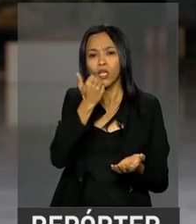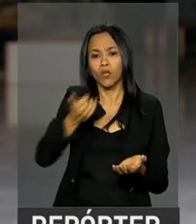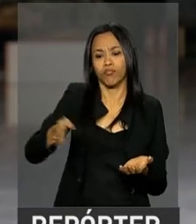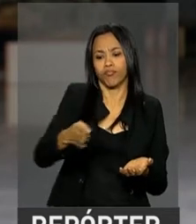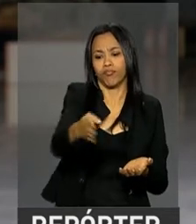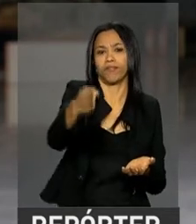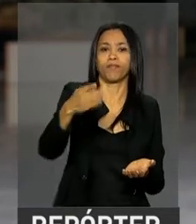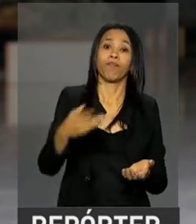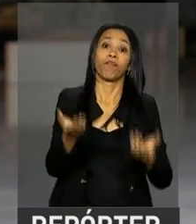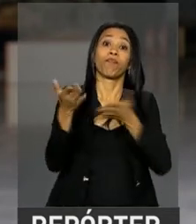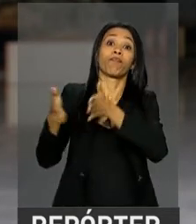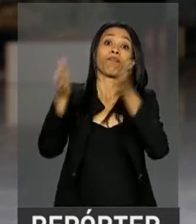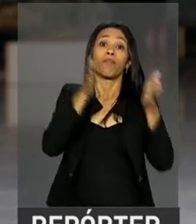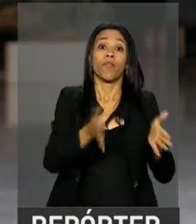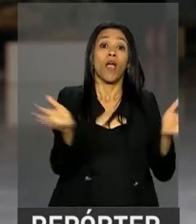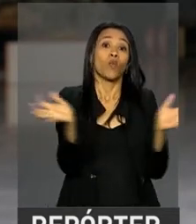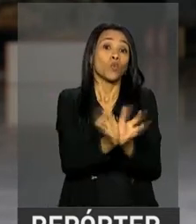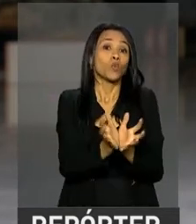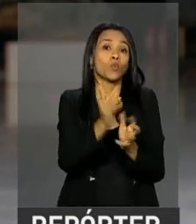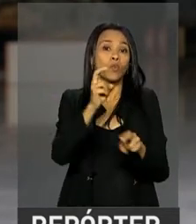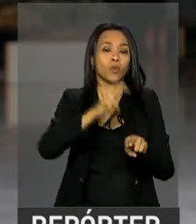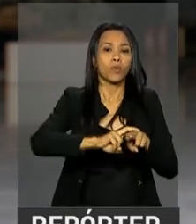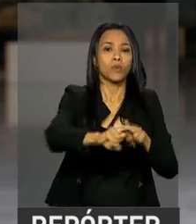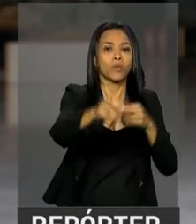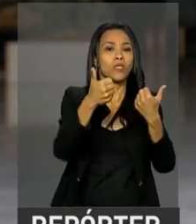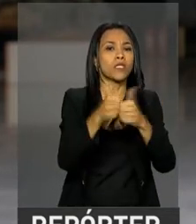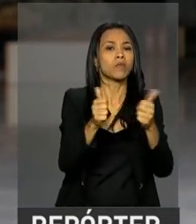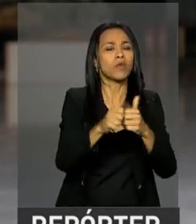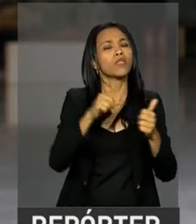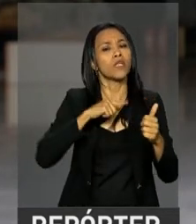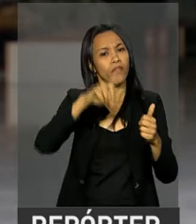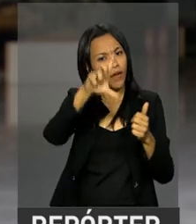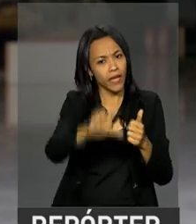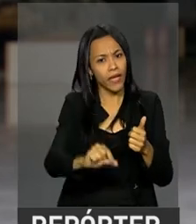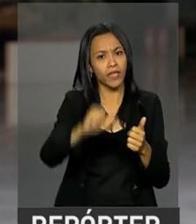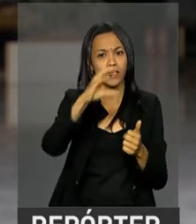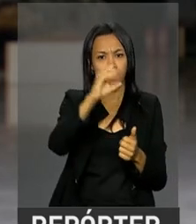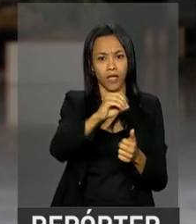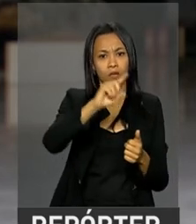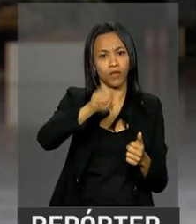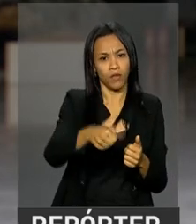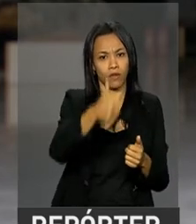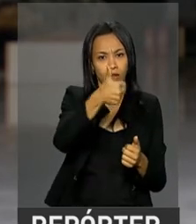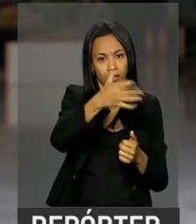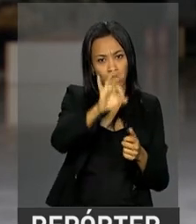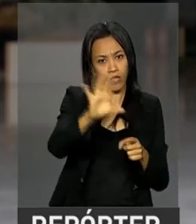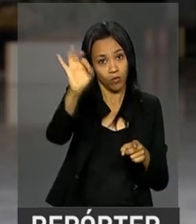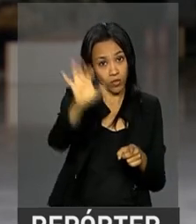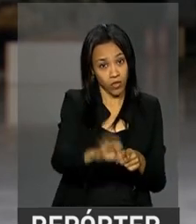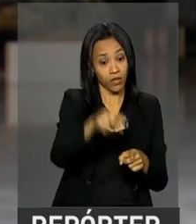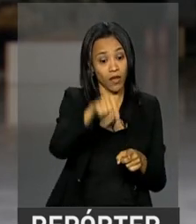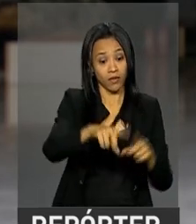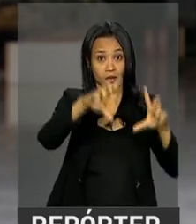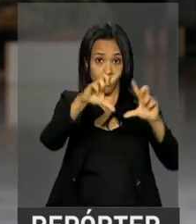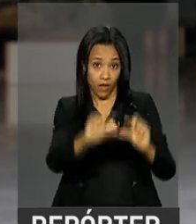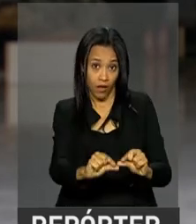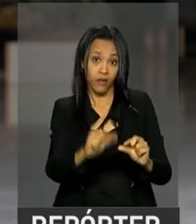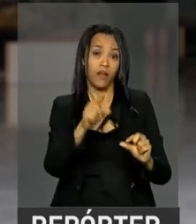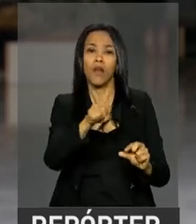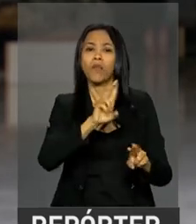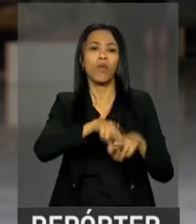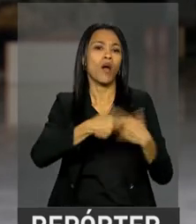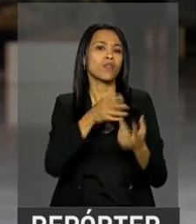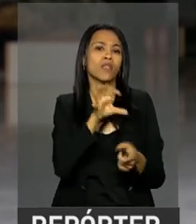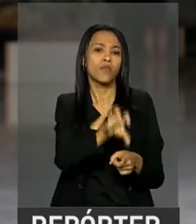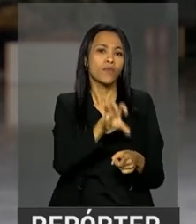transportes do grupo dos transportes que registrou uma queda de 0,10 por cento essa queda nos preços foi influenciada